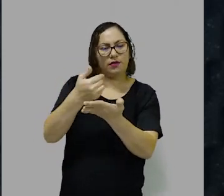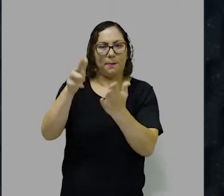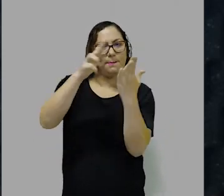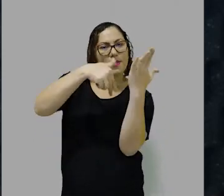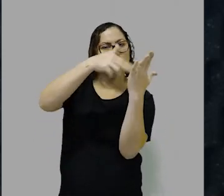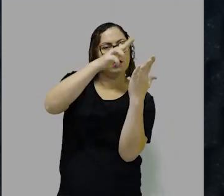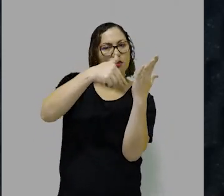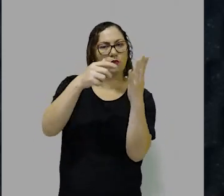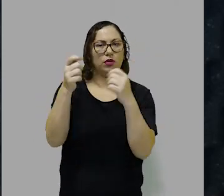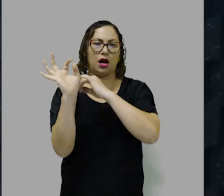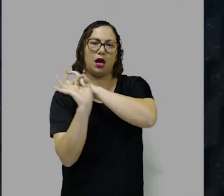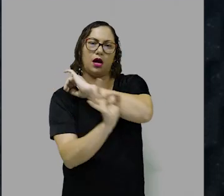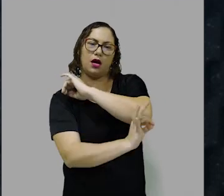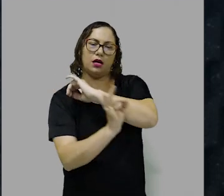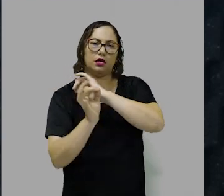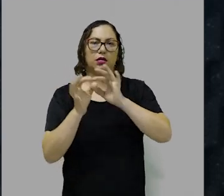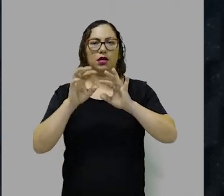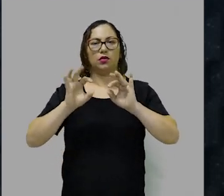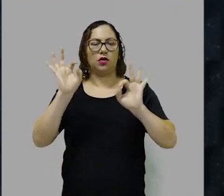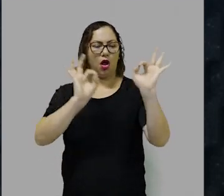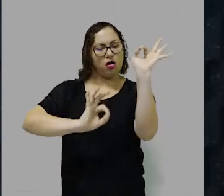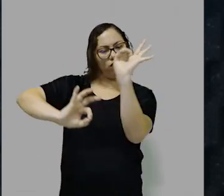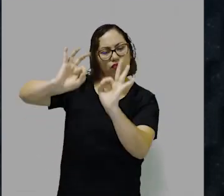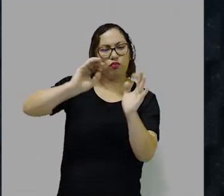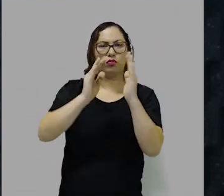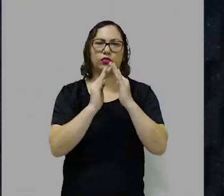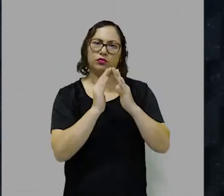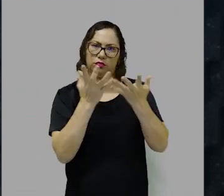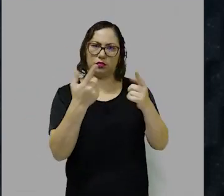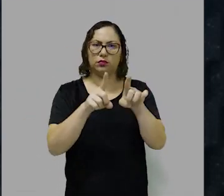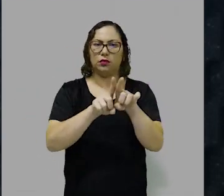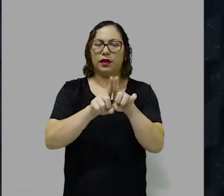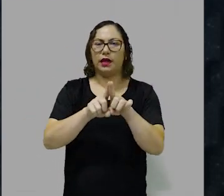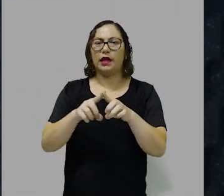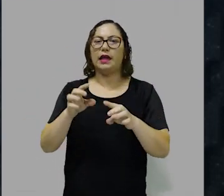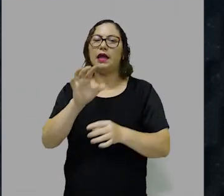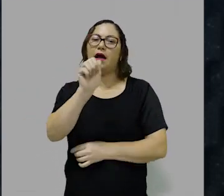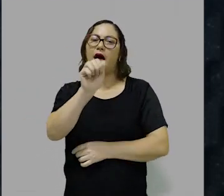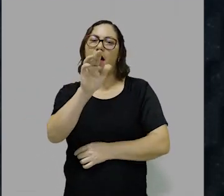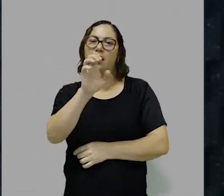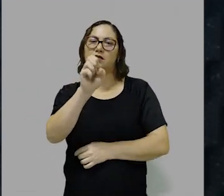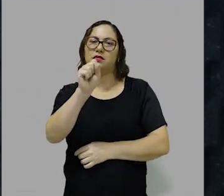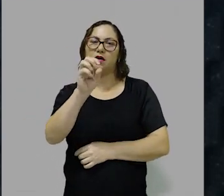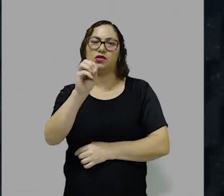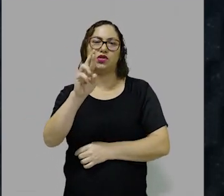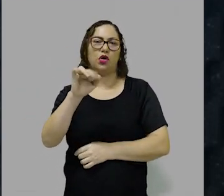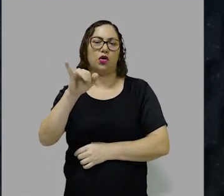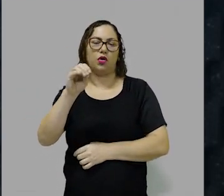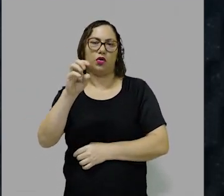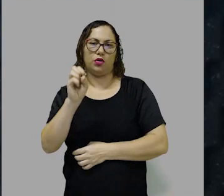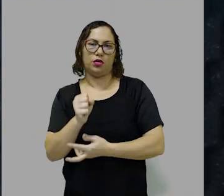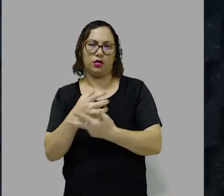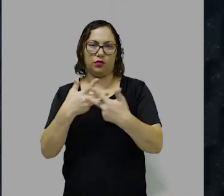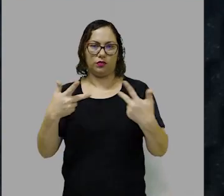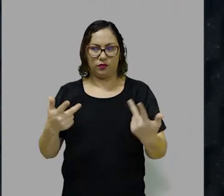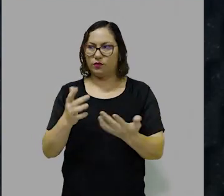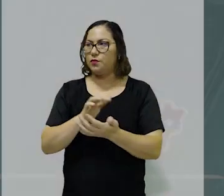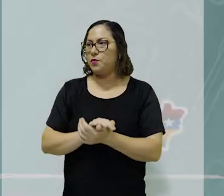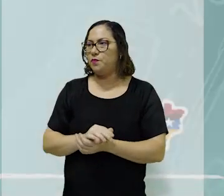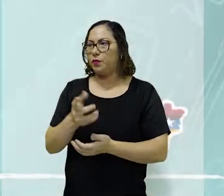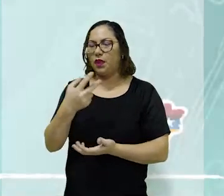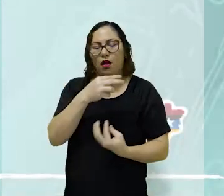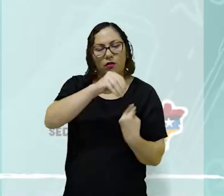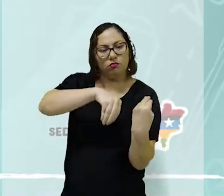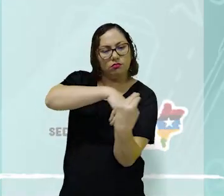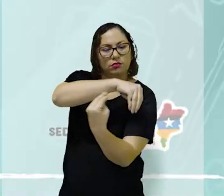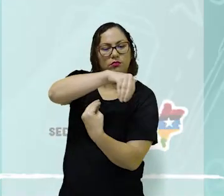na arquitetura, decoração e acessórios. A gente vai ver um pouco de cada um deles. Então, ele vai em busca dessa